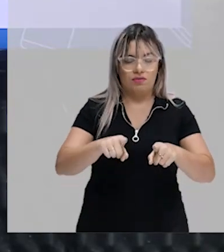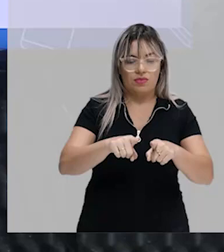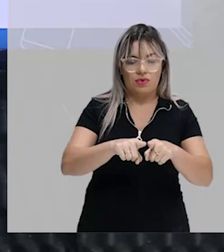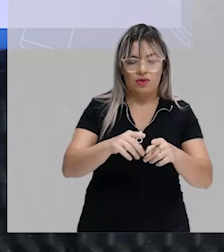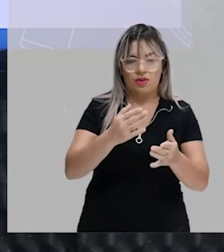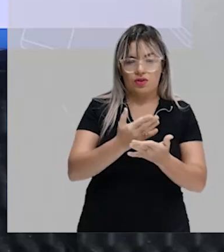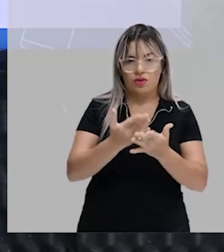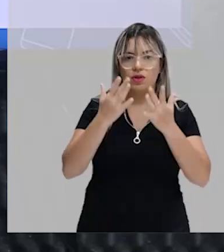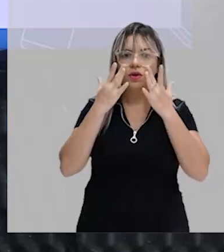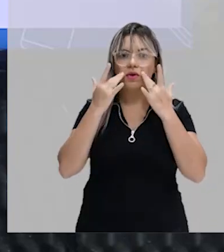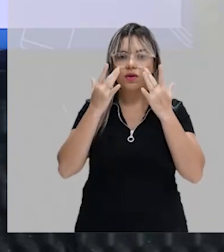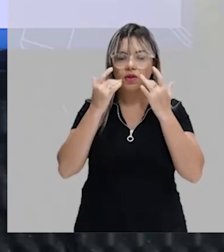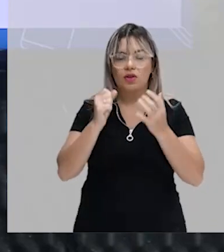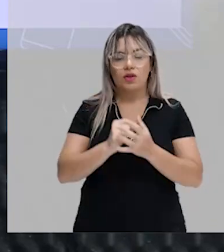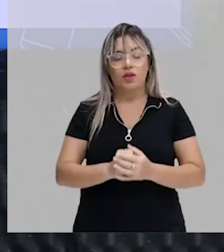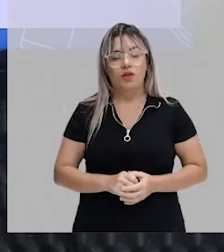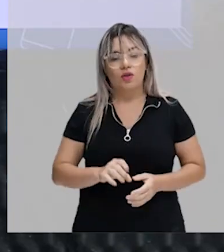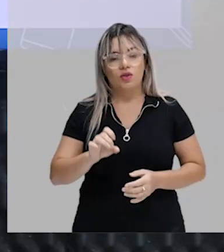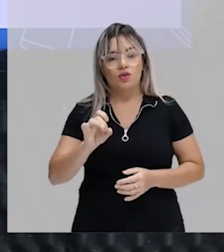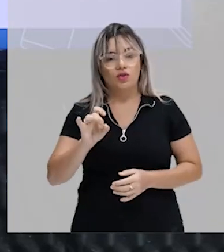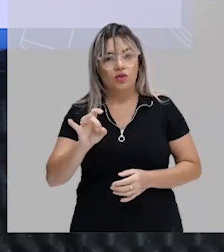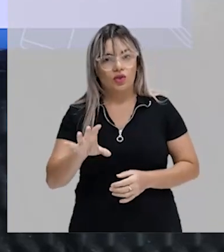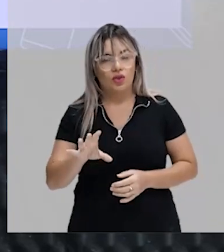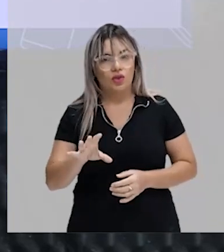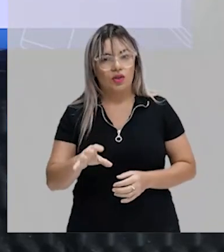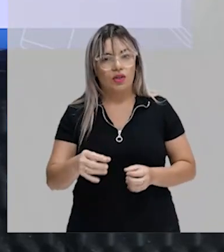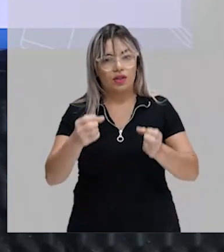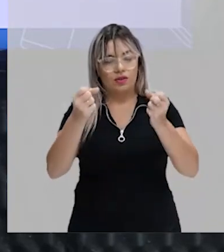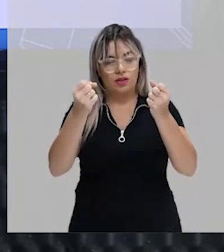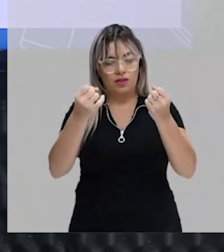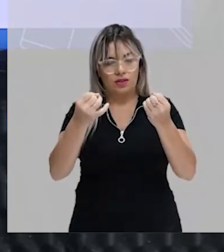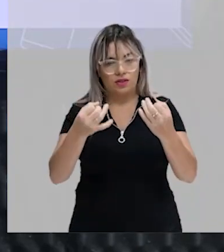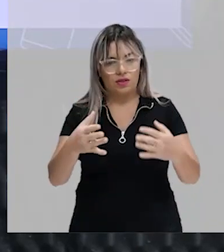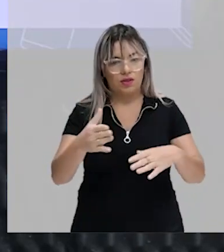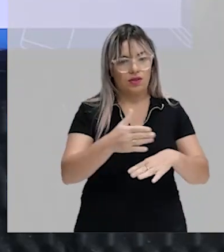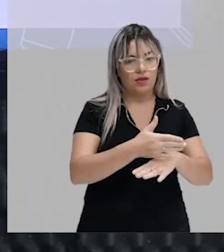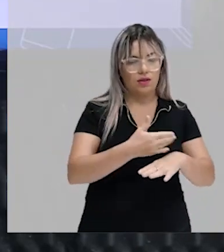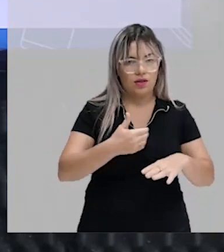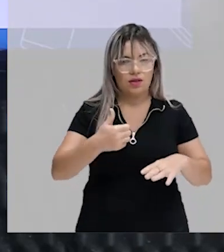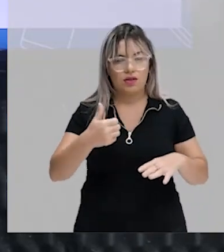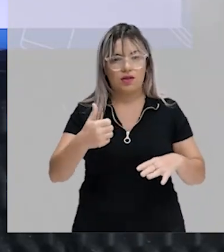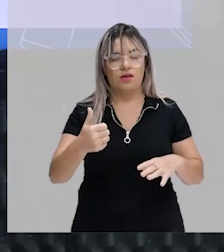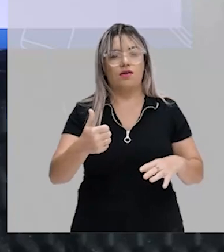me expressar melhor naquilo que nós estudamos, usando as letras, usando as